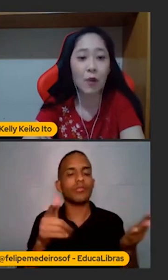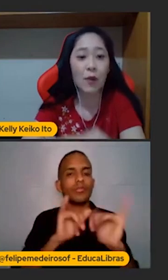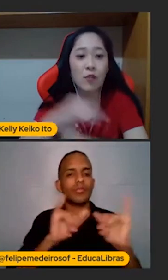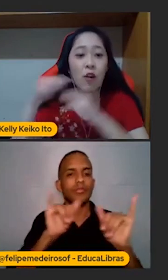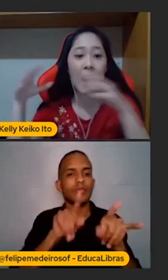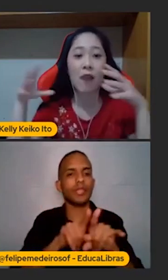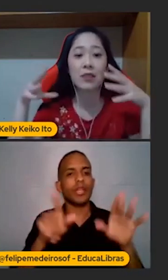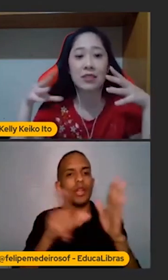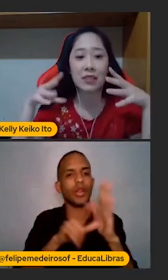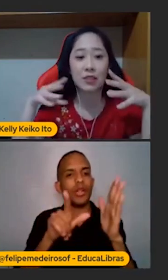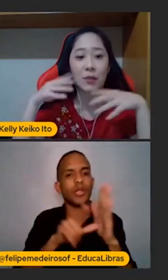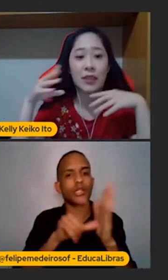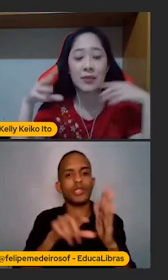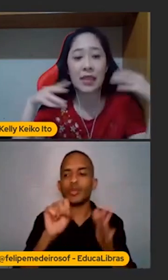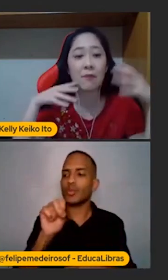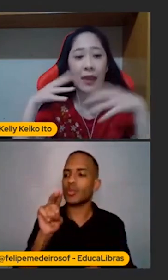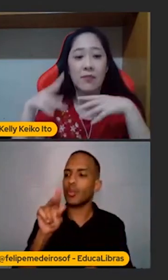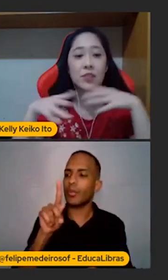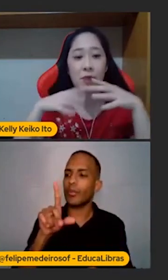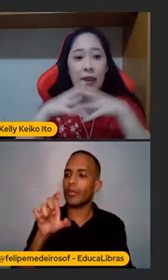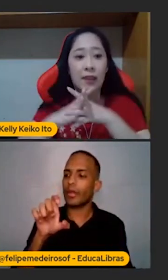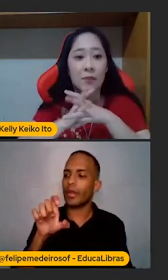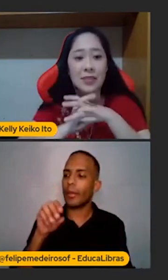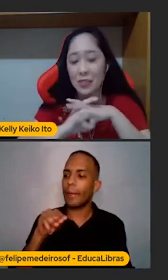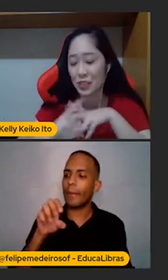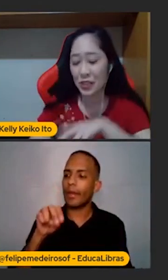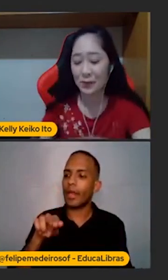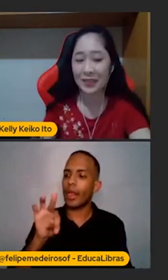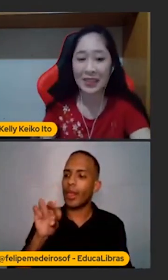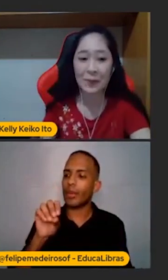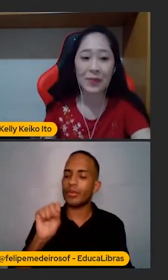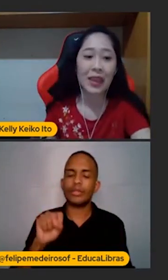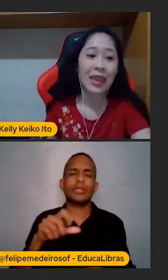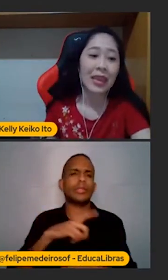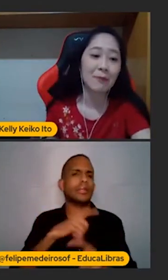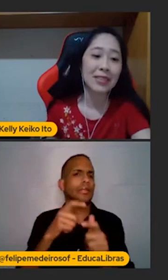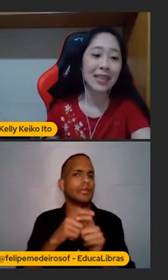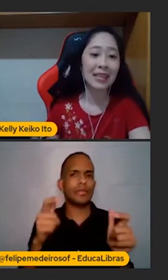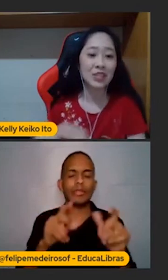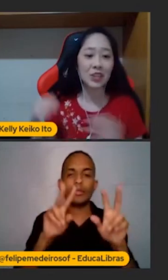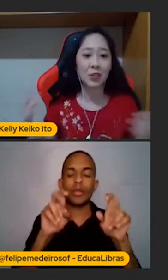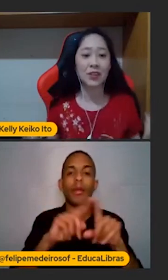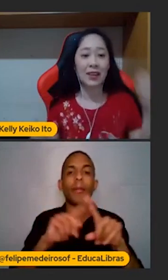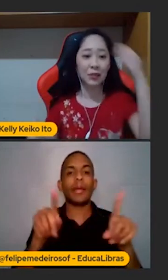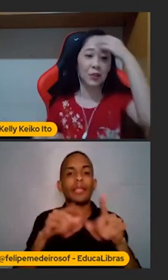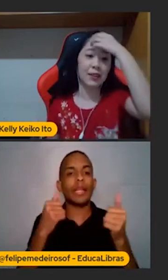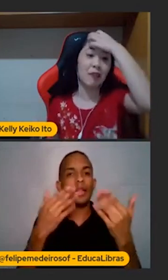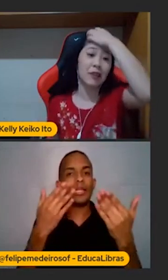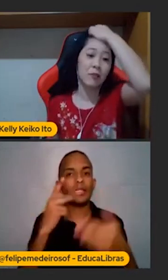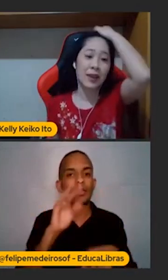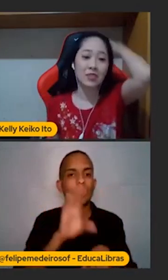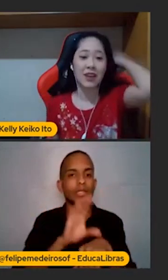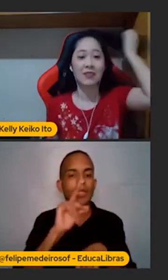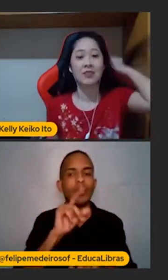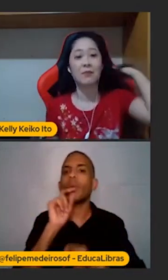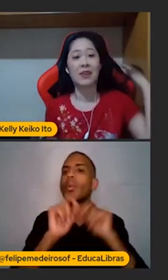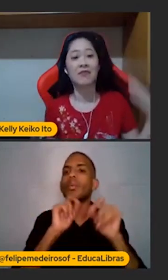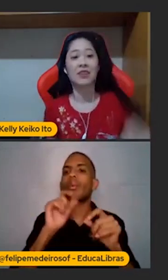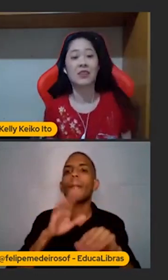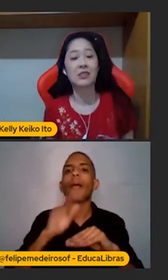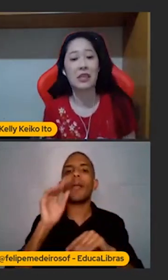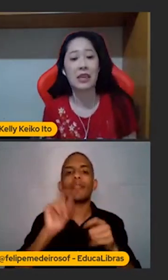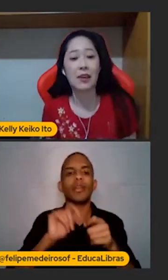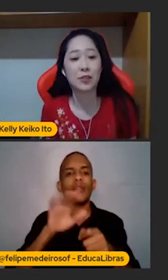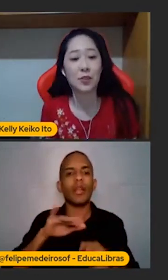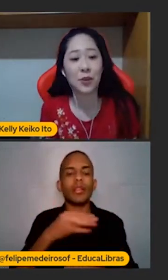Superman Então o meu normal assim sobre segmento de mercado é bastante Ampla até mais além de coordenadora né o que eu mais